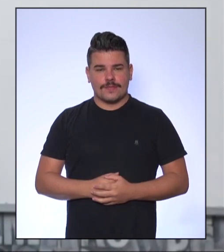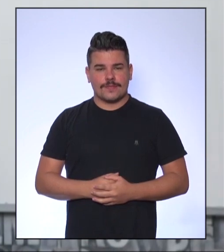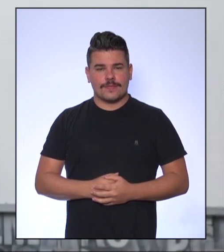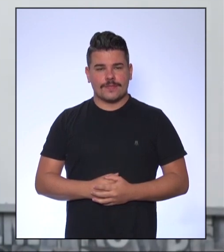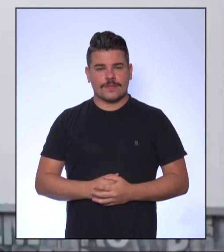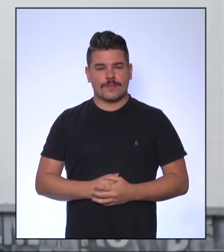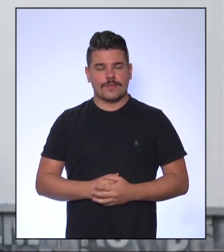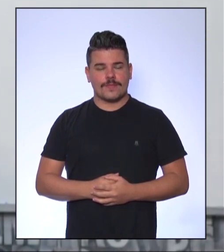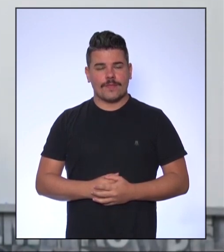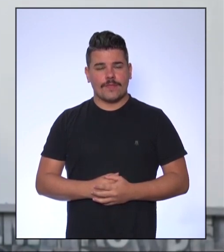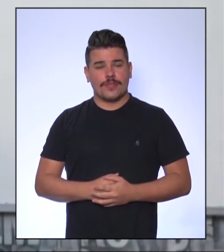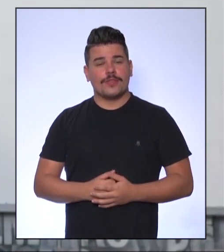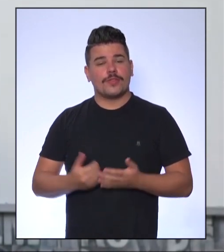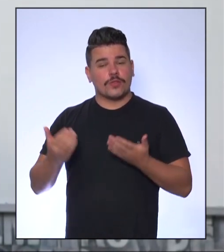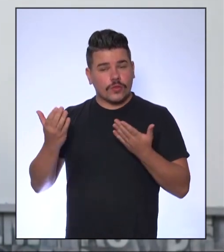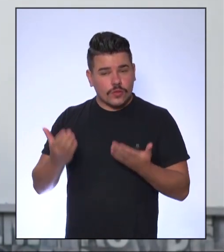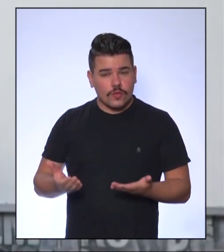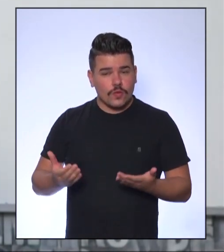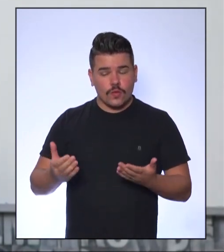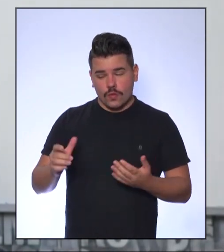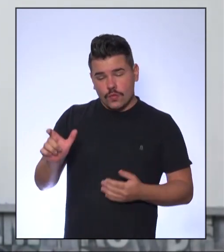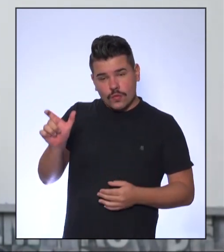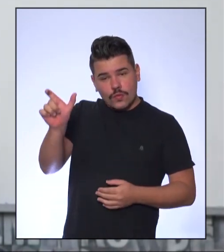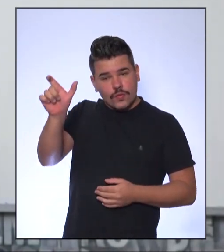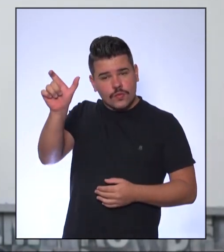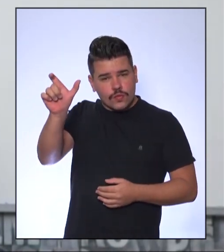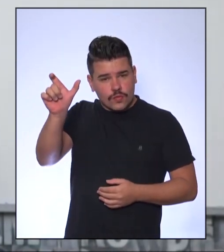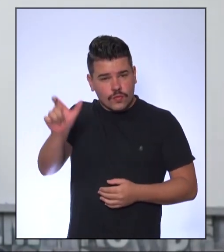como o nosso centro.